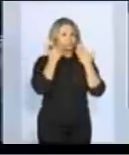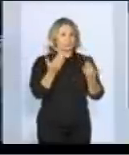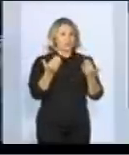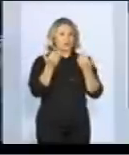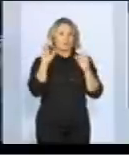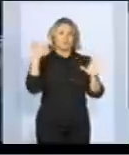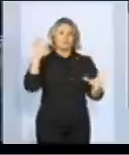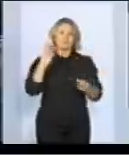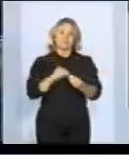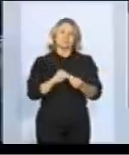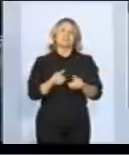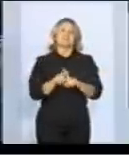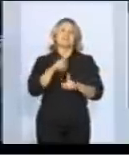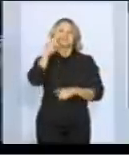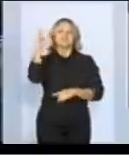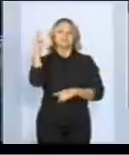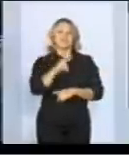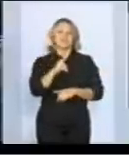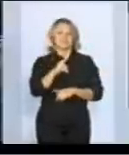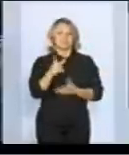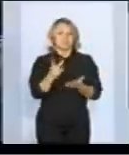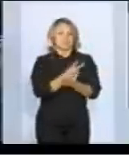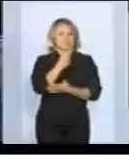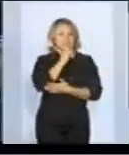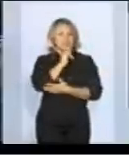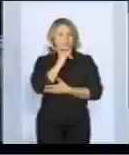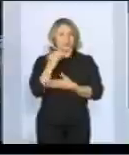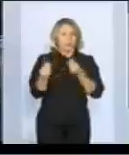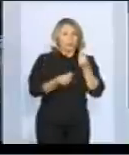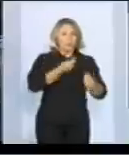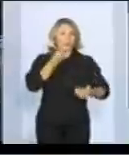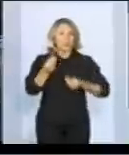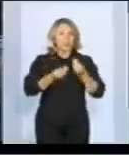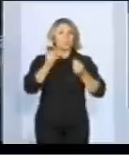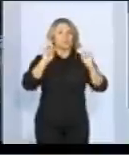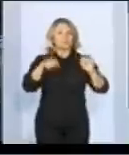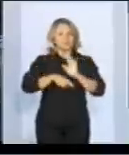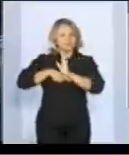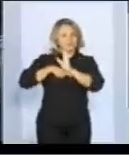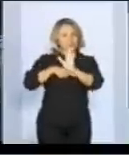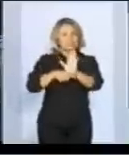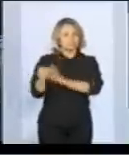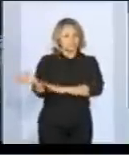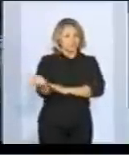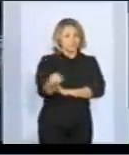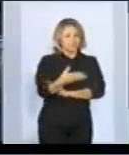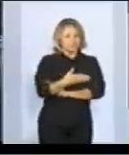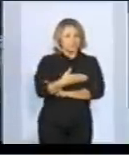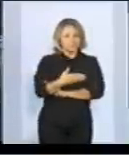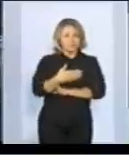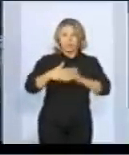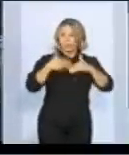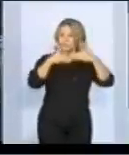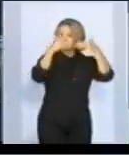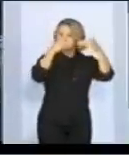efeitos dinâmicos. Quanto que essa regulação vai interferir no processo inovativo, processo de colocar novos